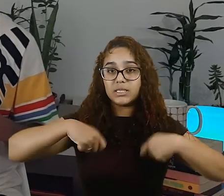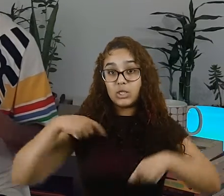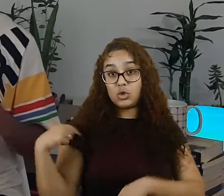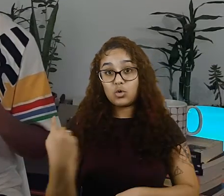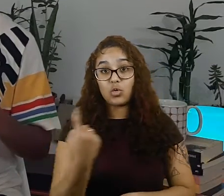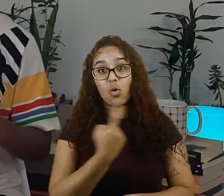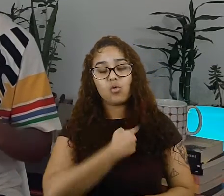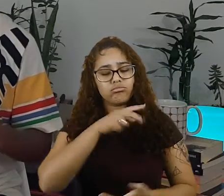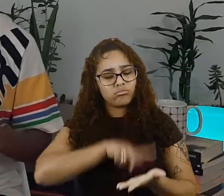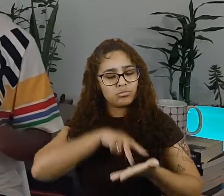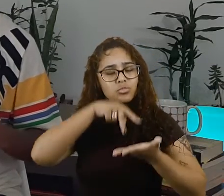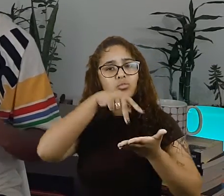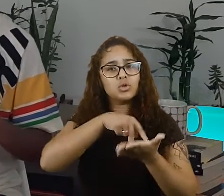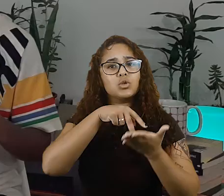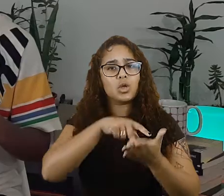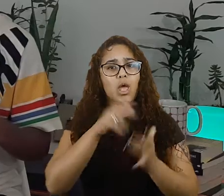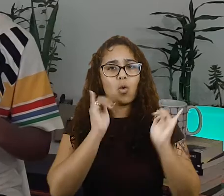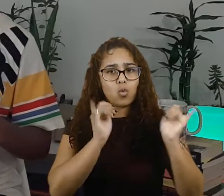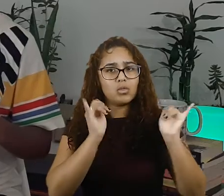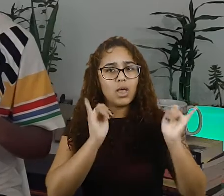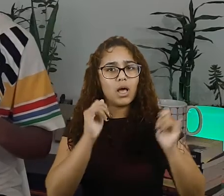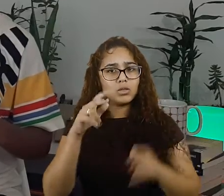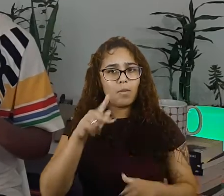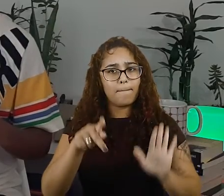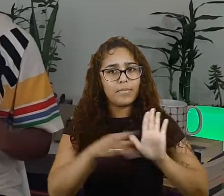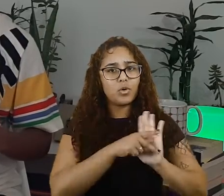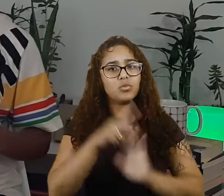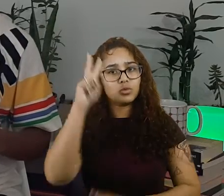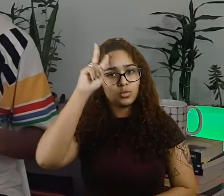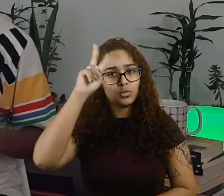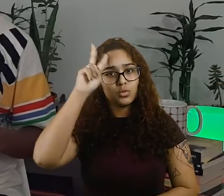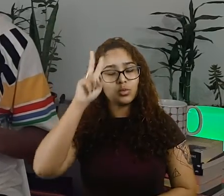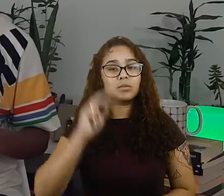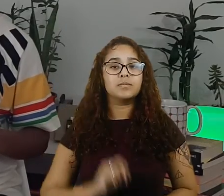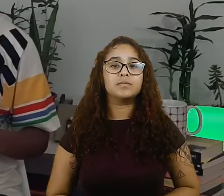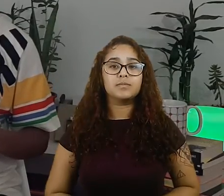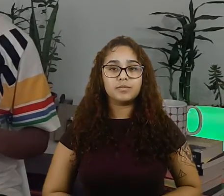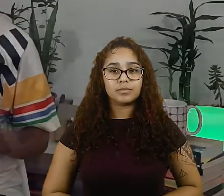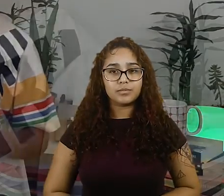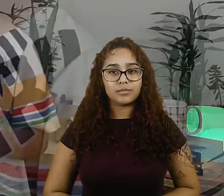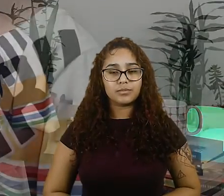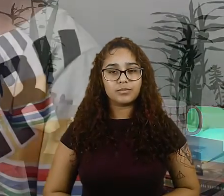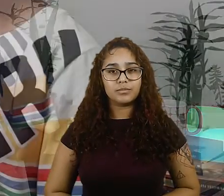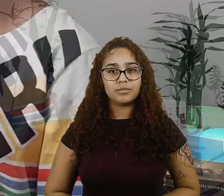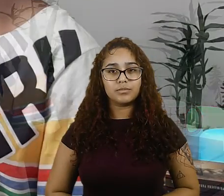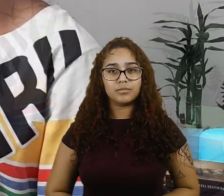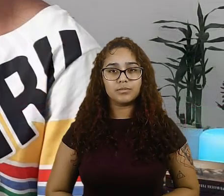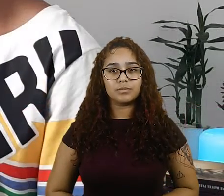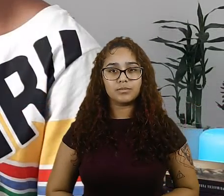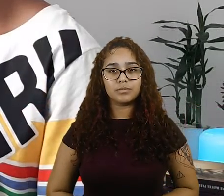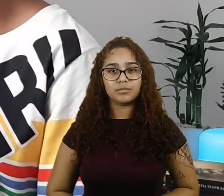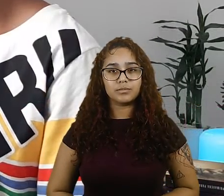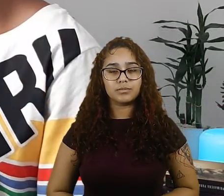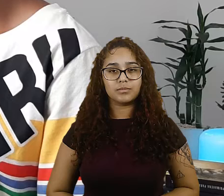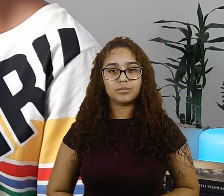de nós nos colocarmos e contarmos as nossas próprias histórias.